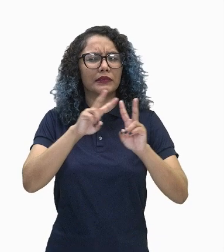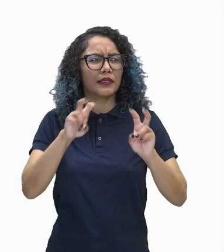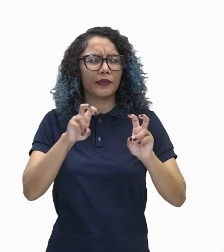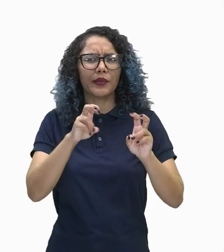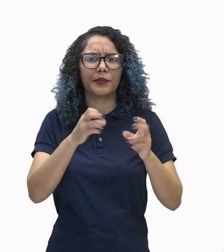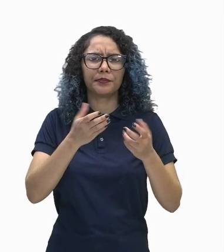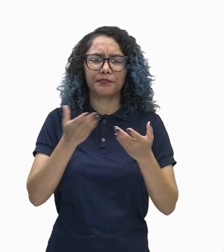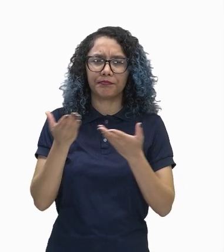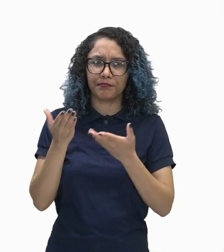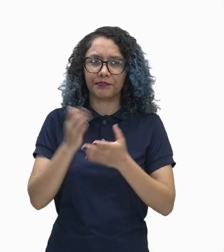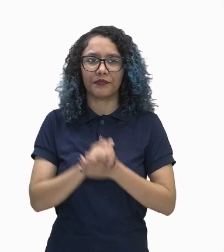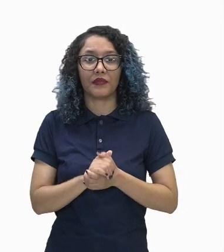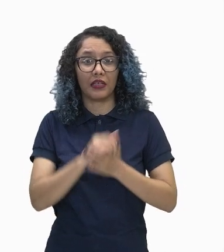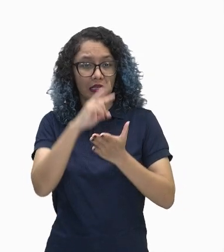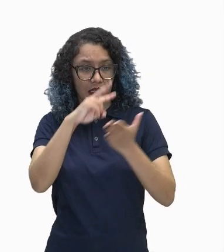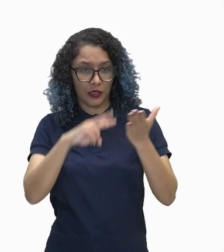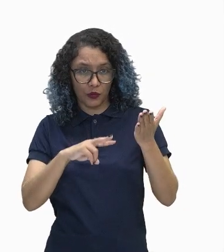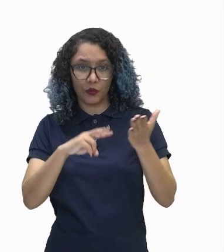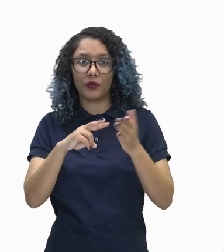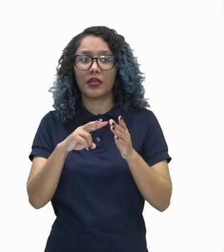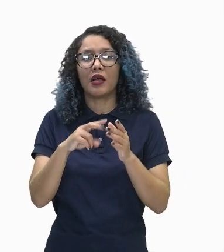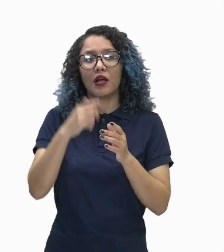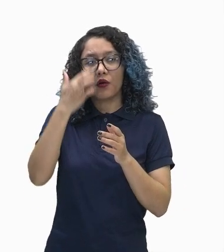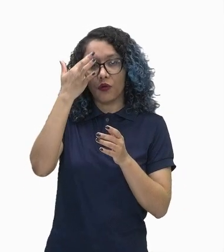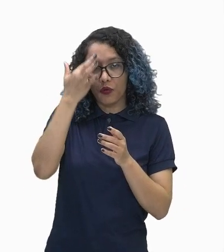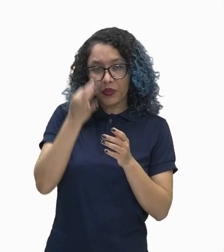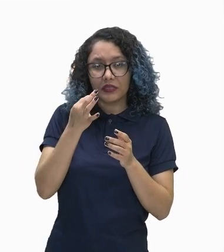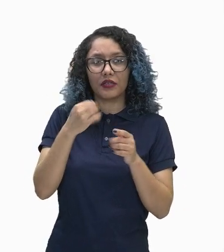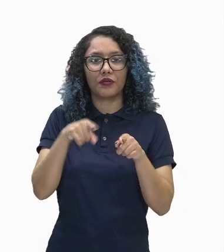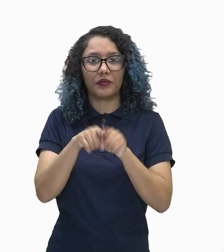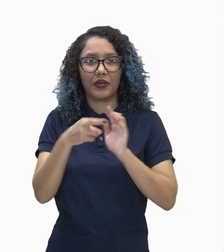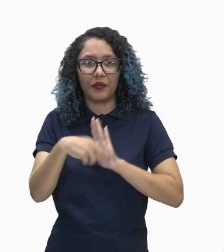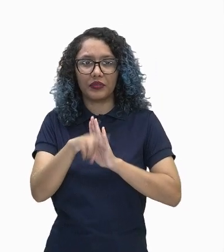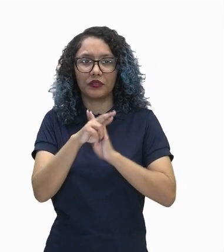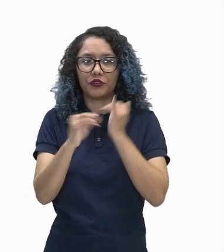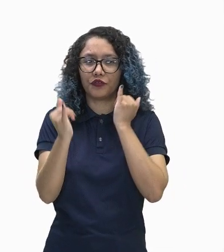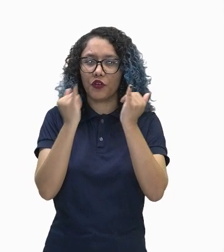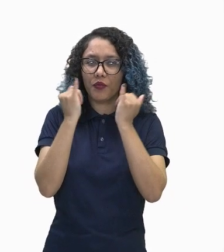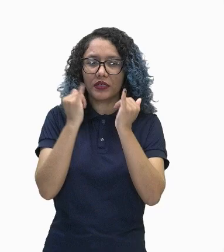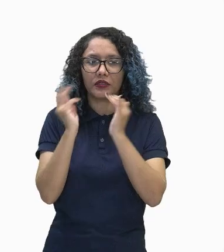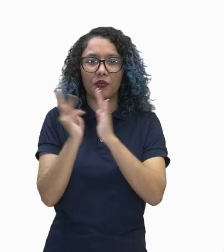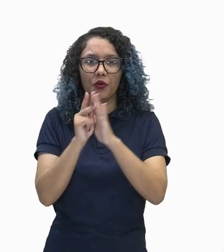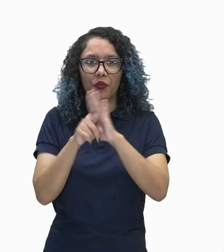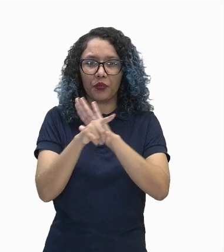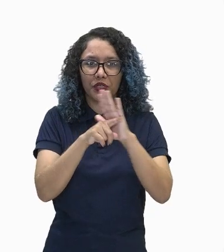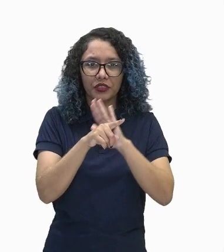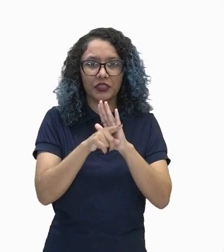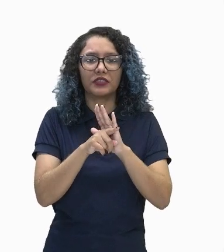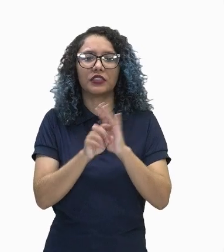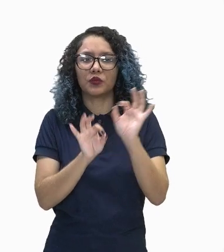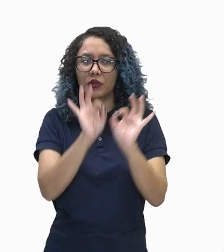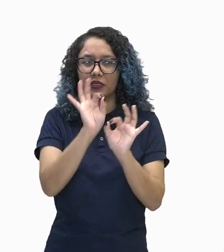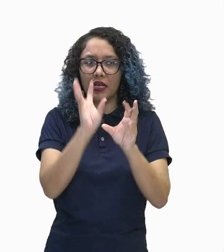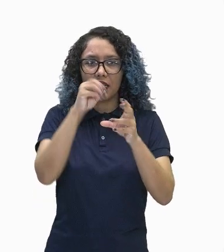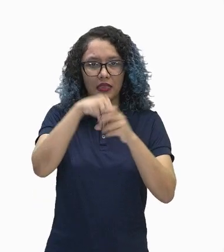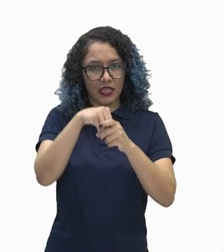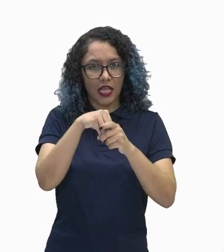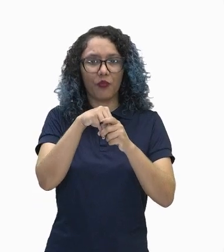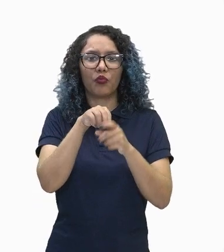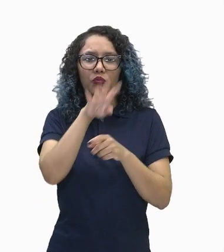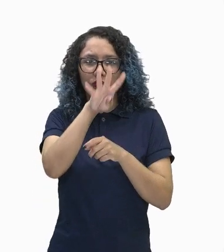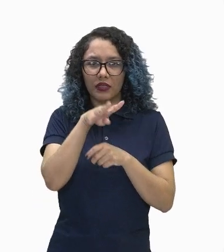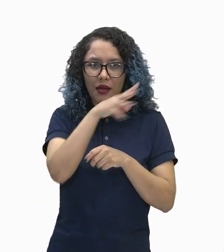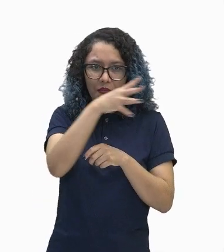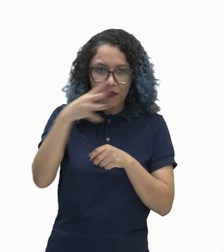de conhecimento é leitura, interpretação e representação de dados de pesquisa expressos em tabelas de dupla